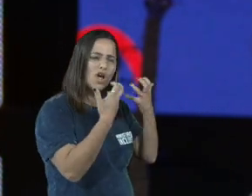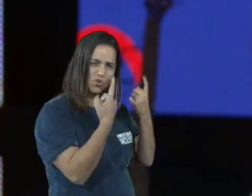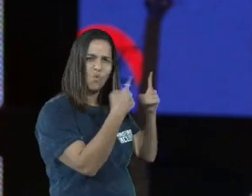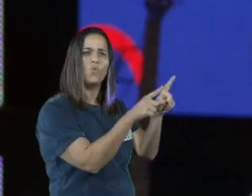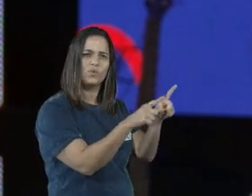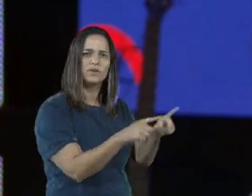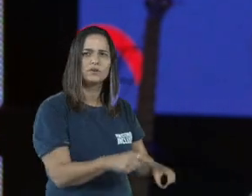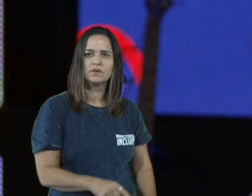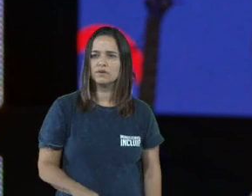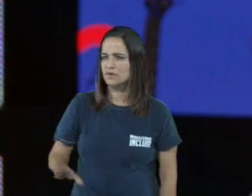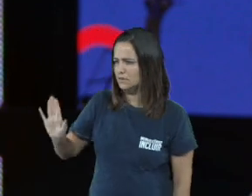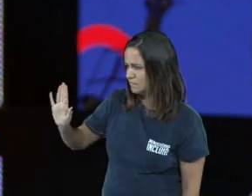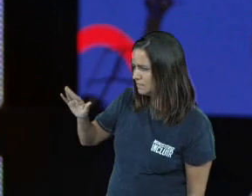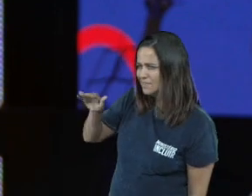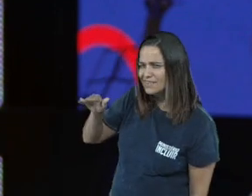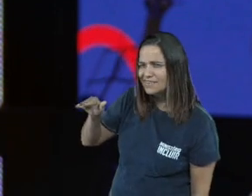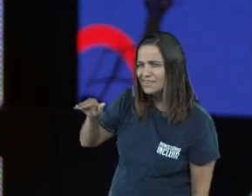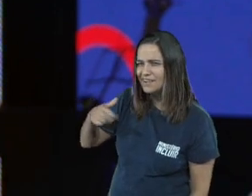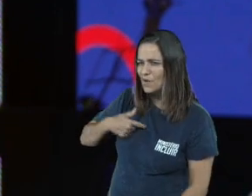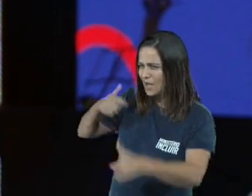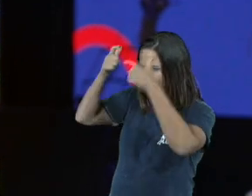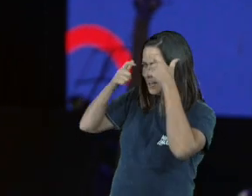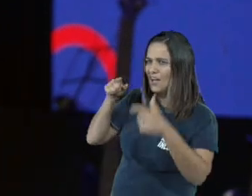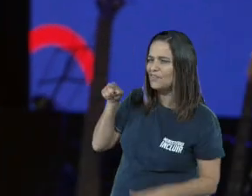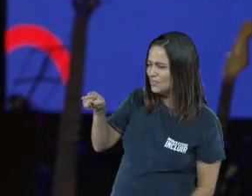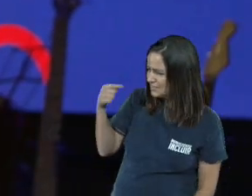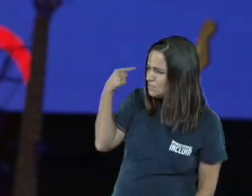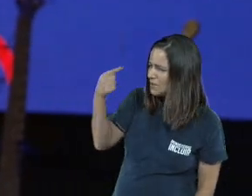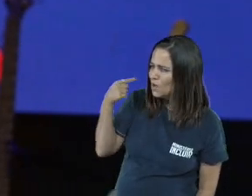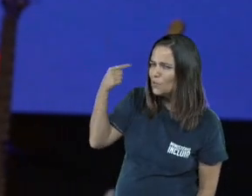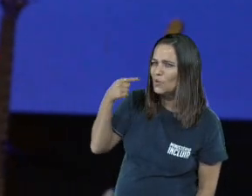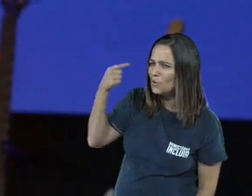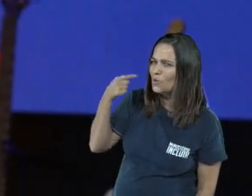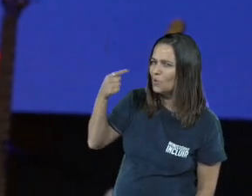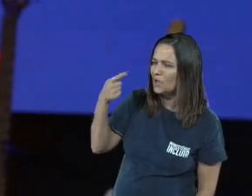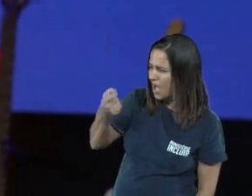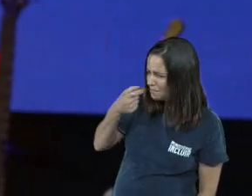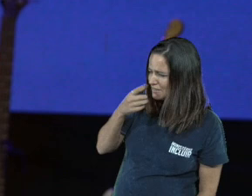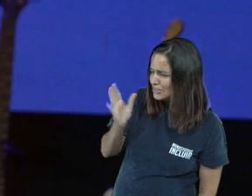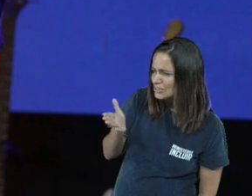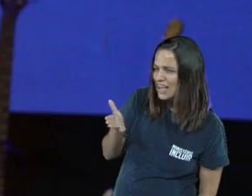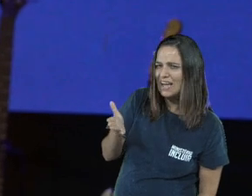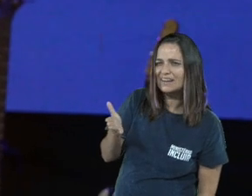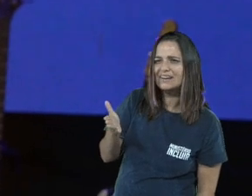e Tu tomou seu Gardenal hoje o Naruto